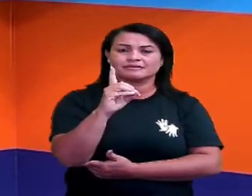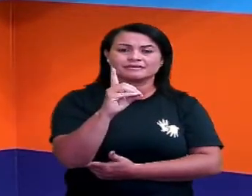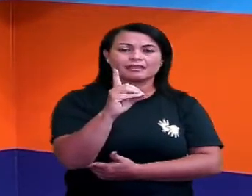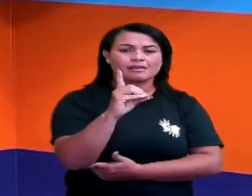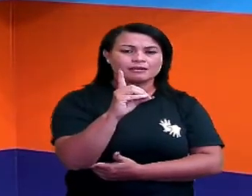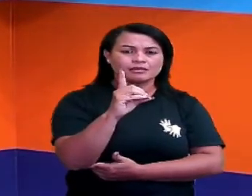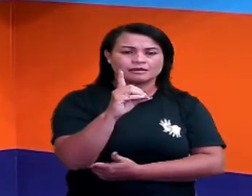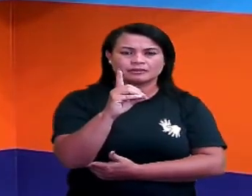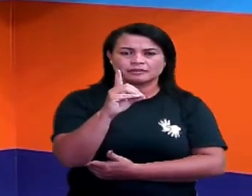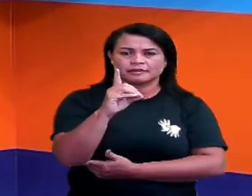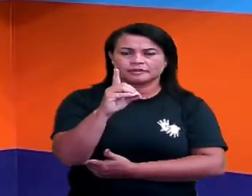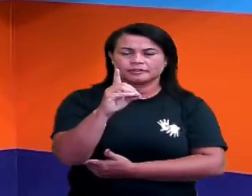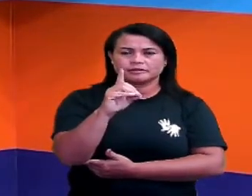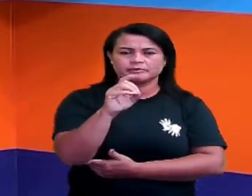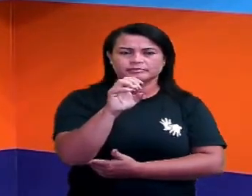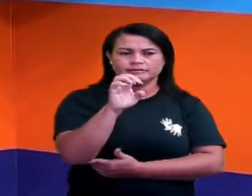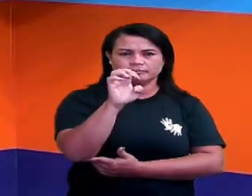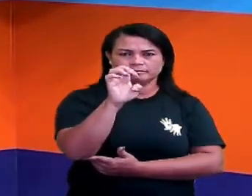D,